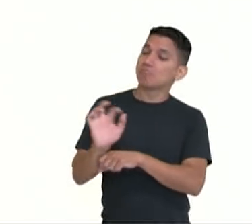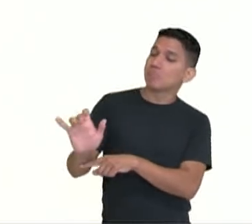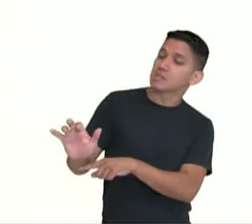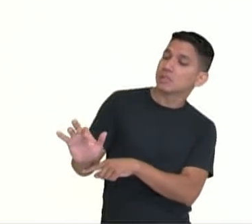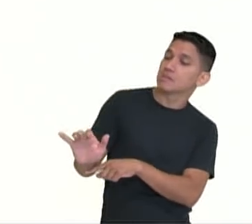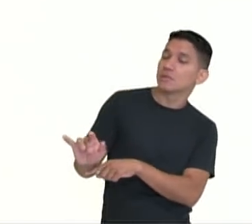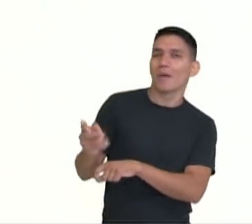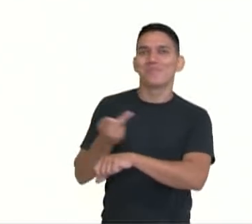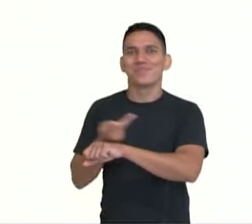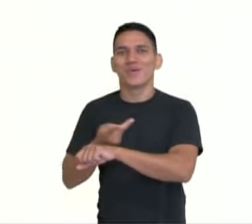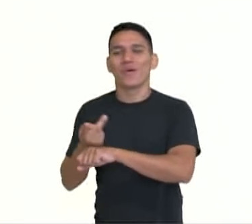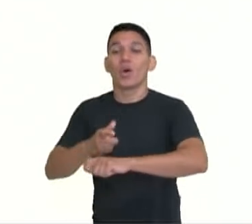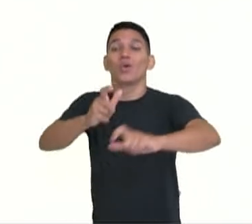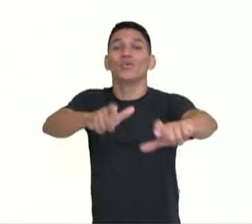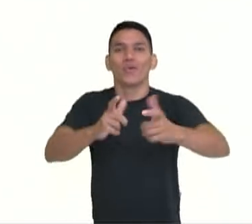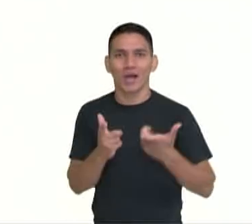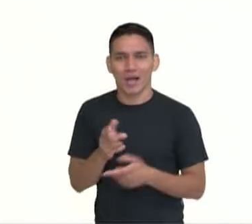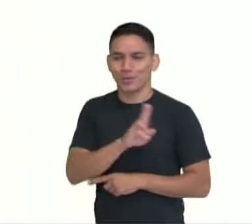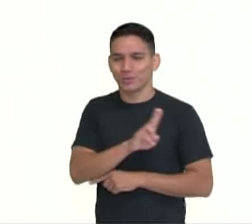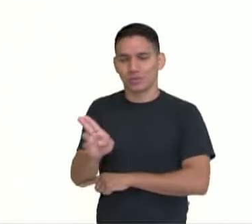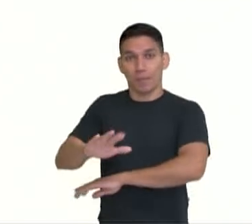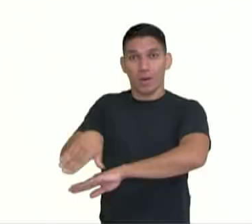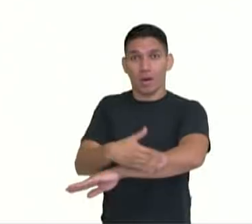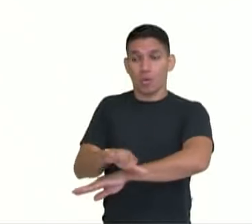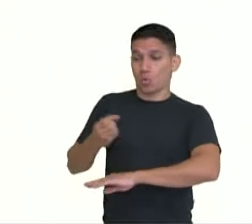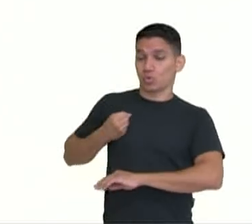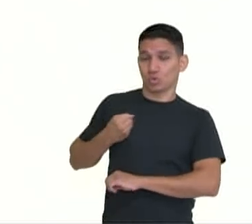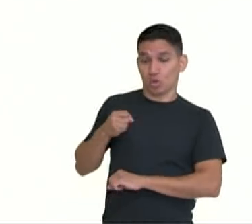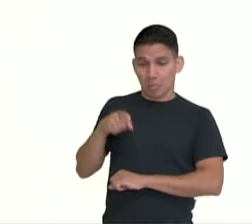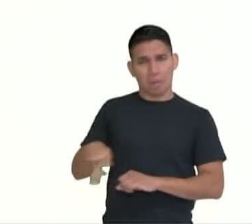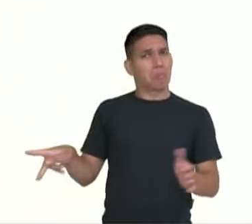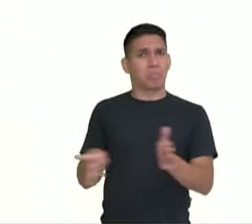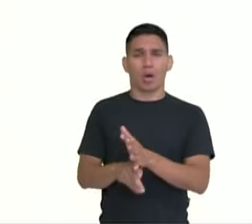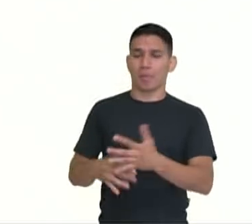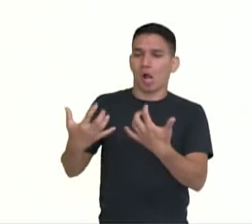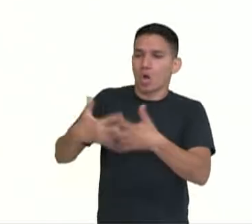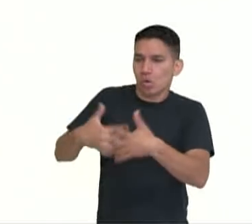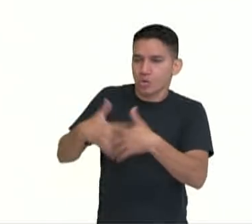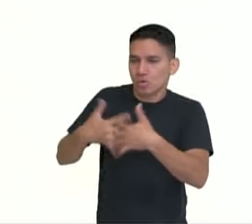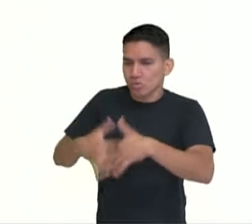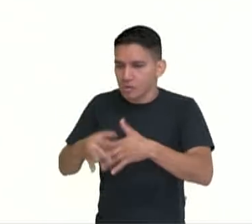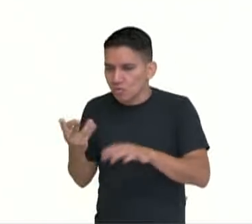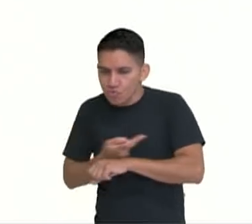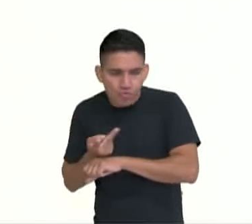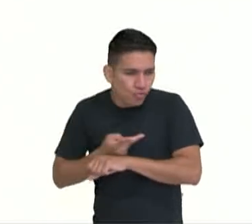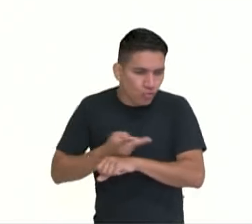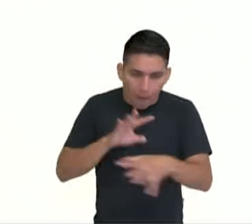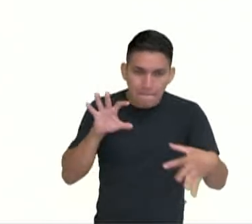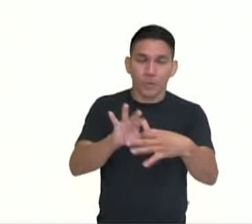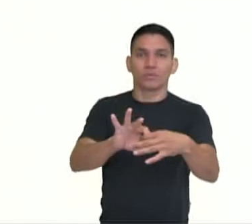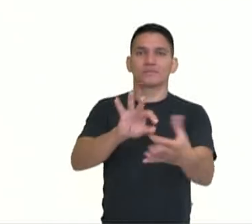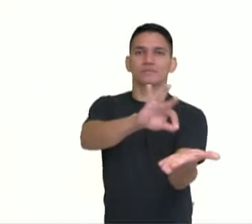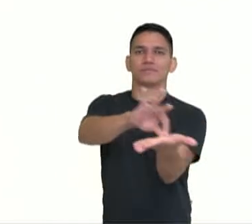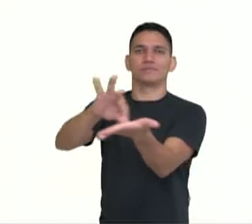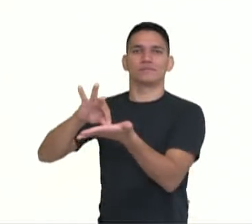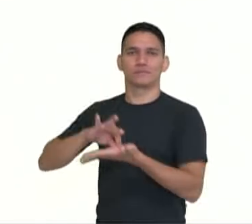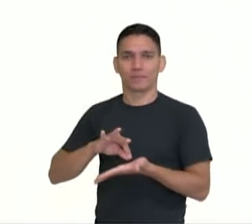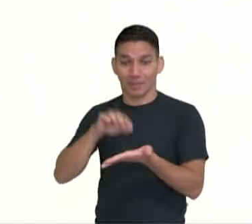endereço, né? Você coloca lá o nome da rua e o número e o GPS vai buscar essa informação. Ele é